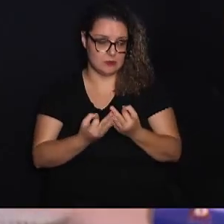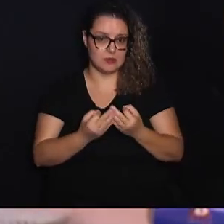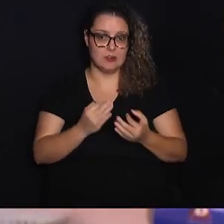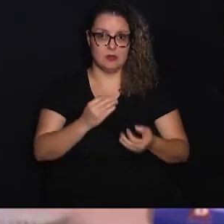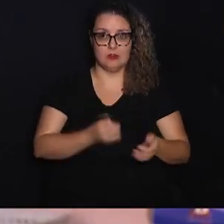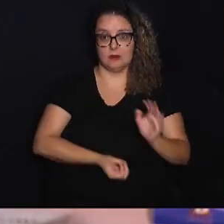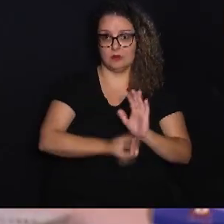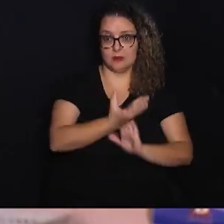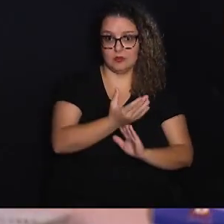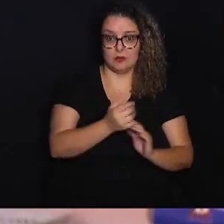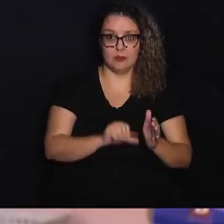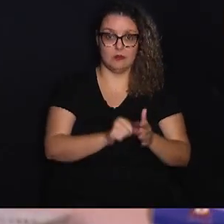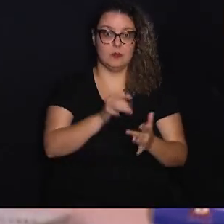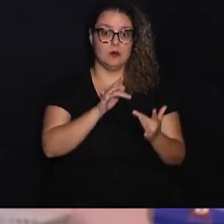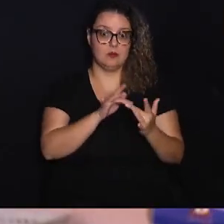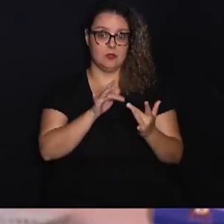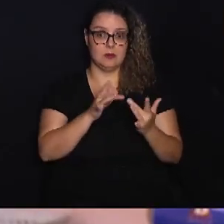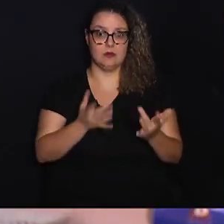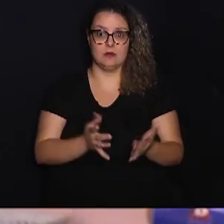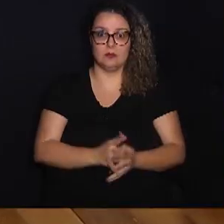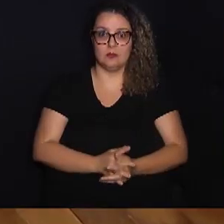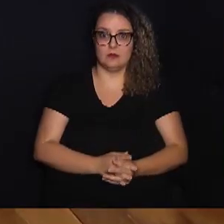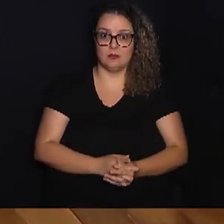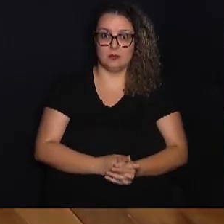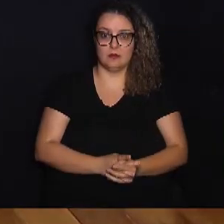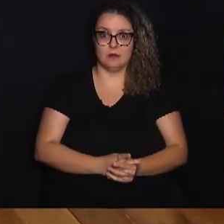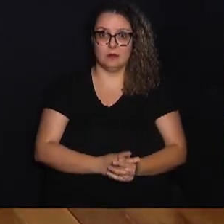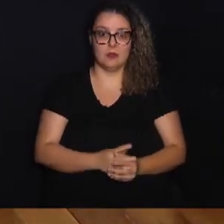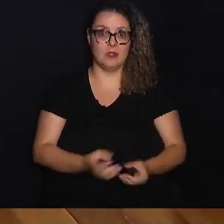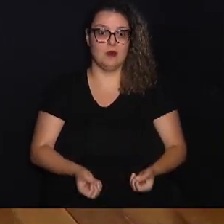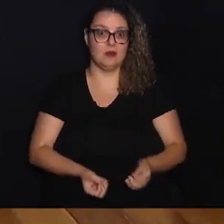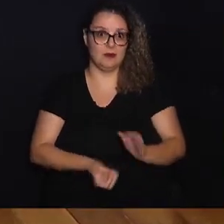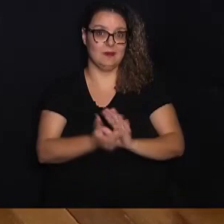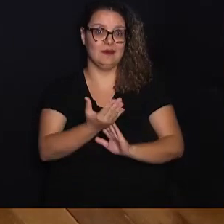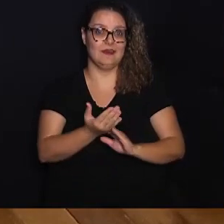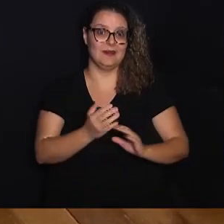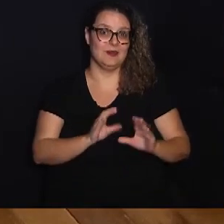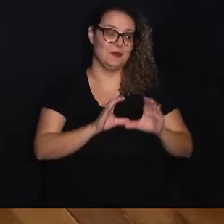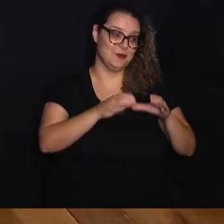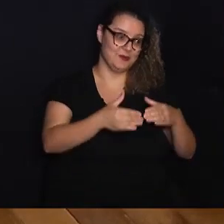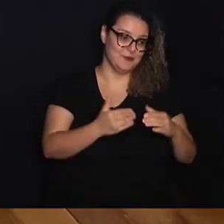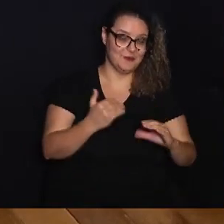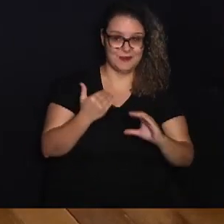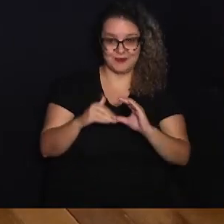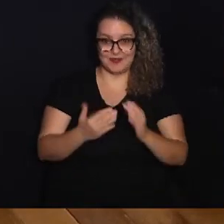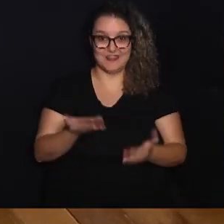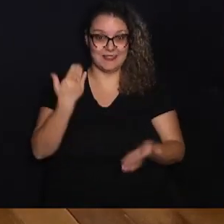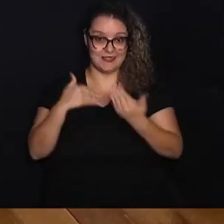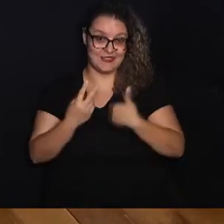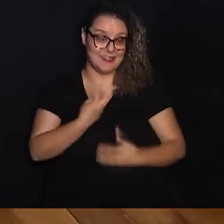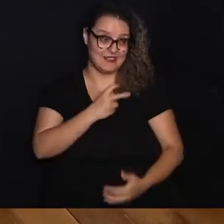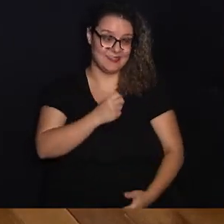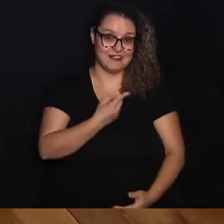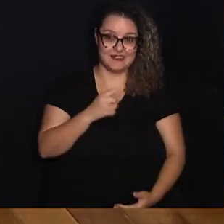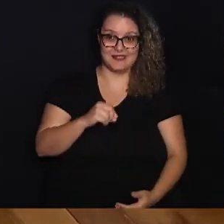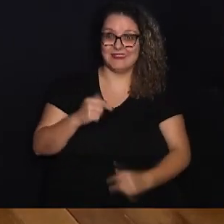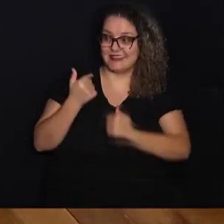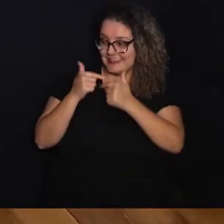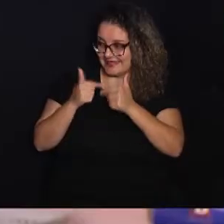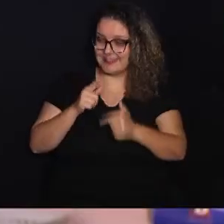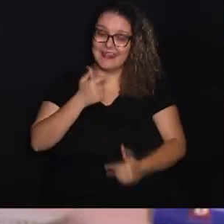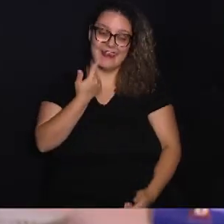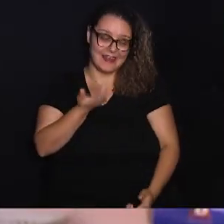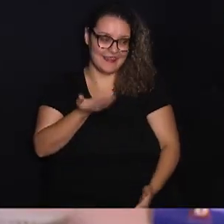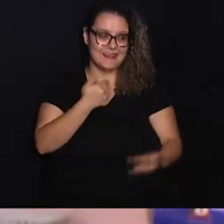primeiro contato, assim, entre as famílias. Daí criamos um grupo de e-mails na época, em 2010 eram os e-mails.